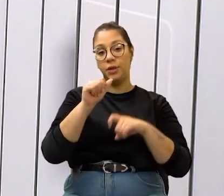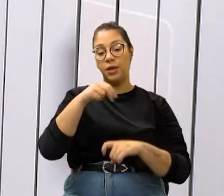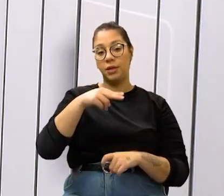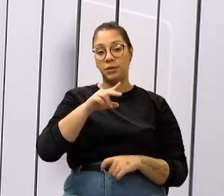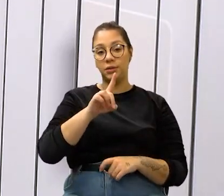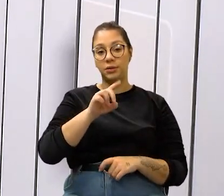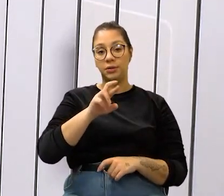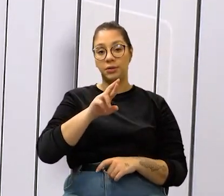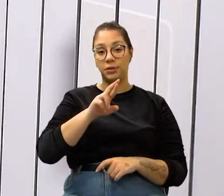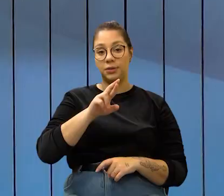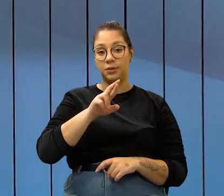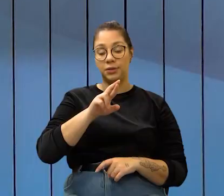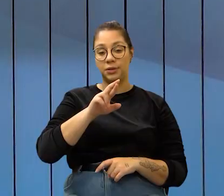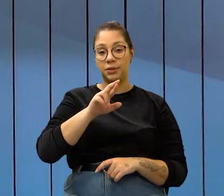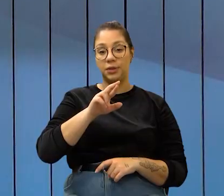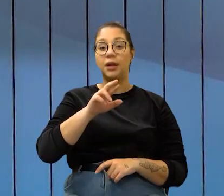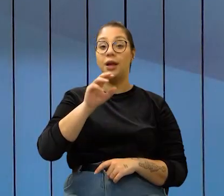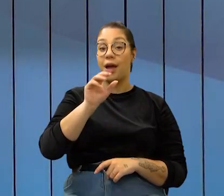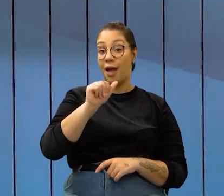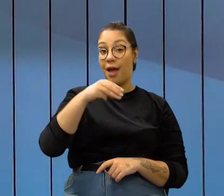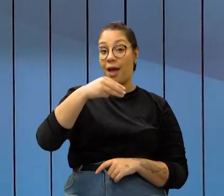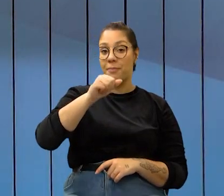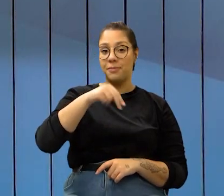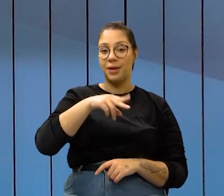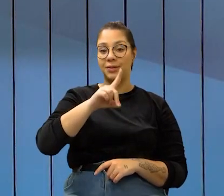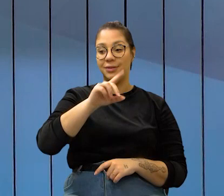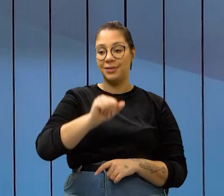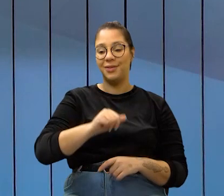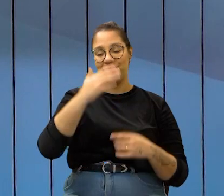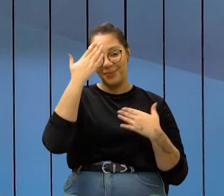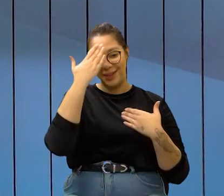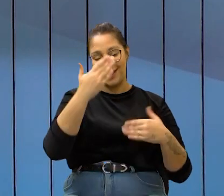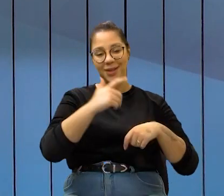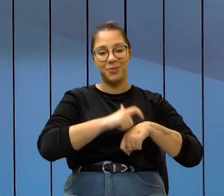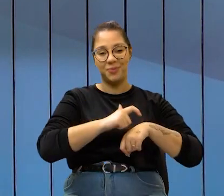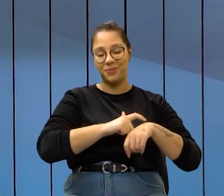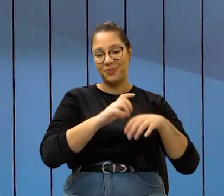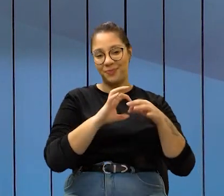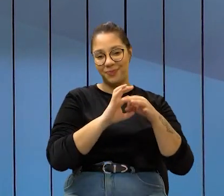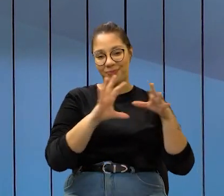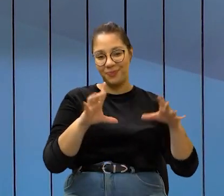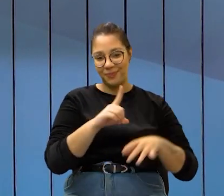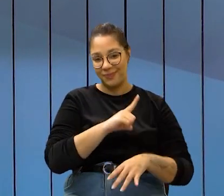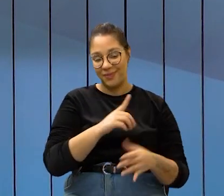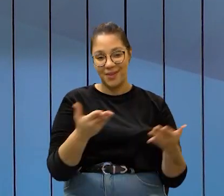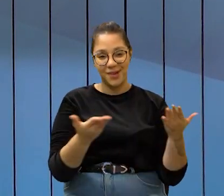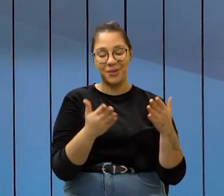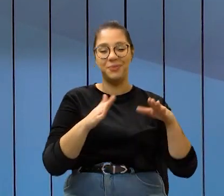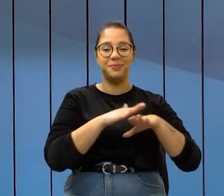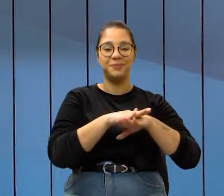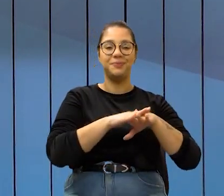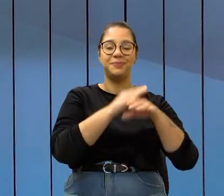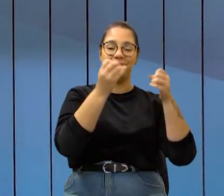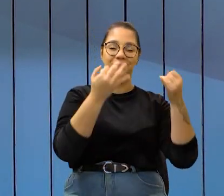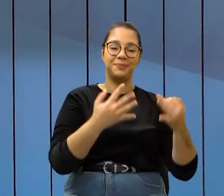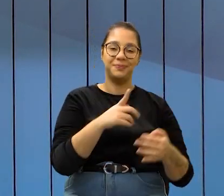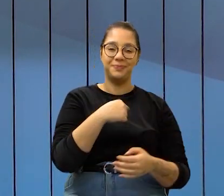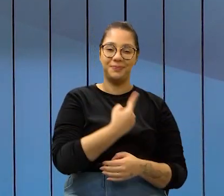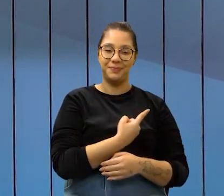grupo Sonhe. Doutora Amanda, muito obrigada pelo seu tempo, viu? Por disponibilizar aí para conversar com a